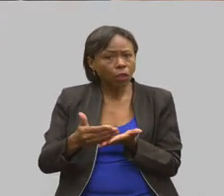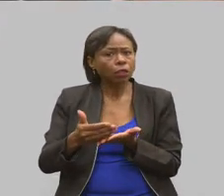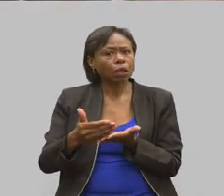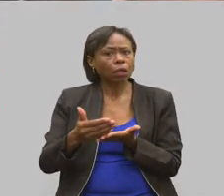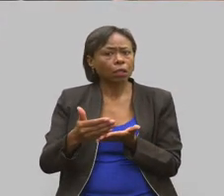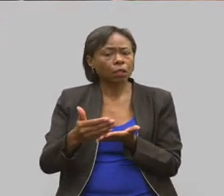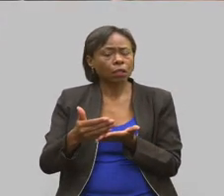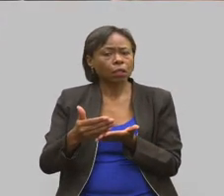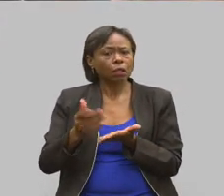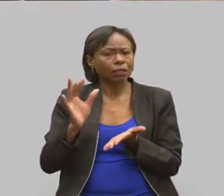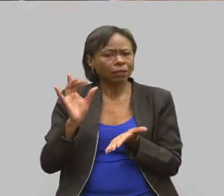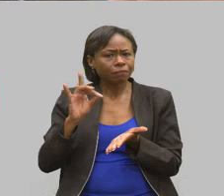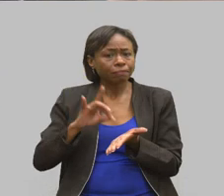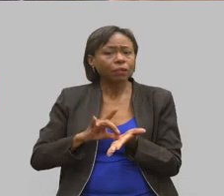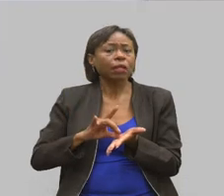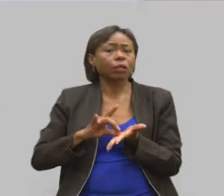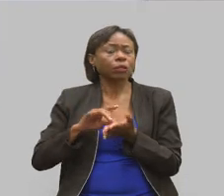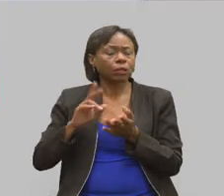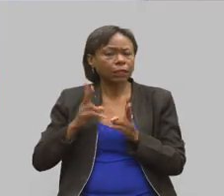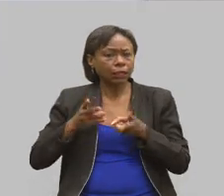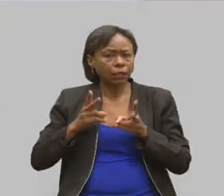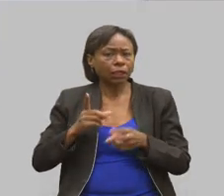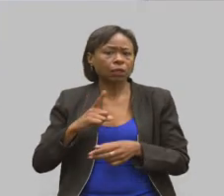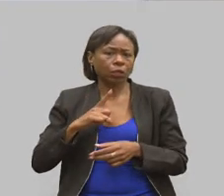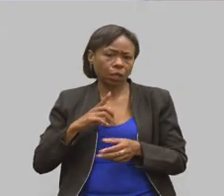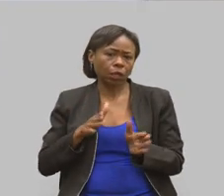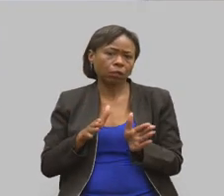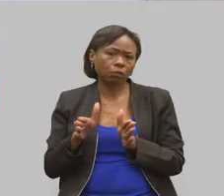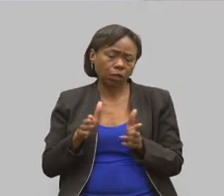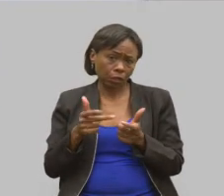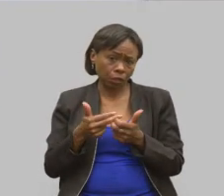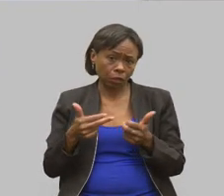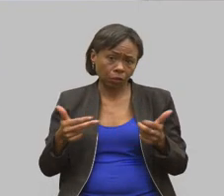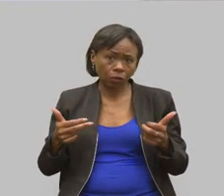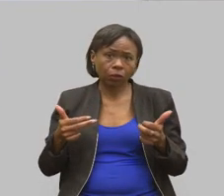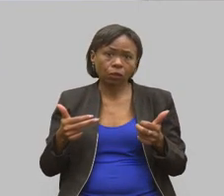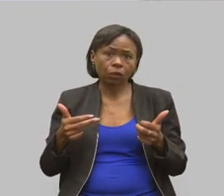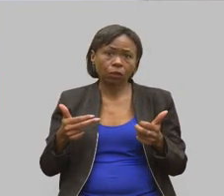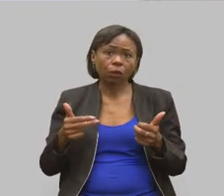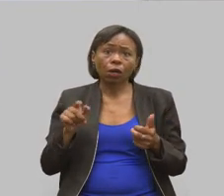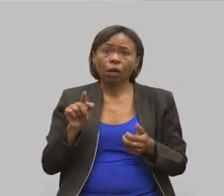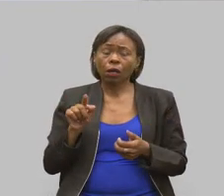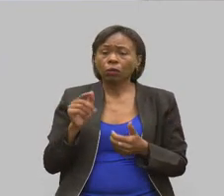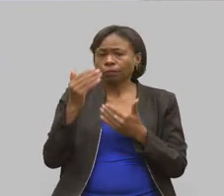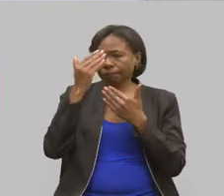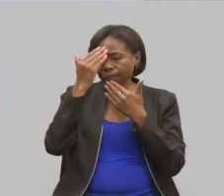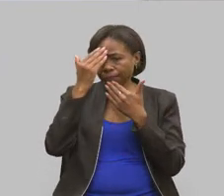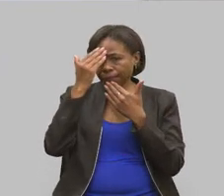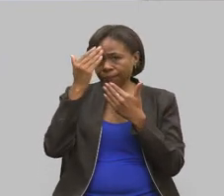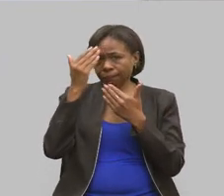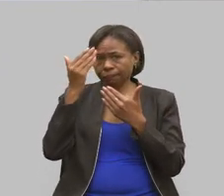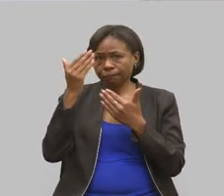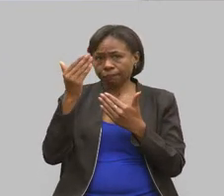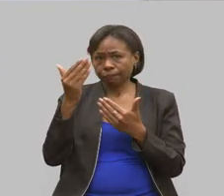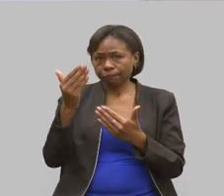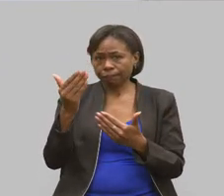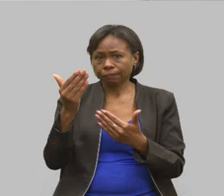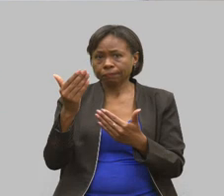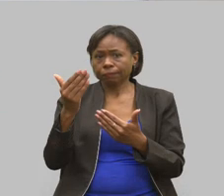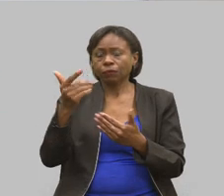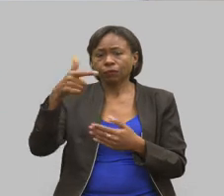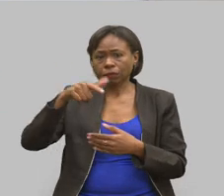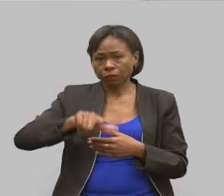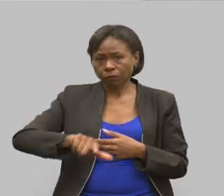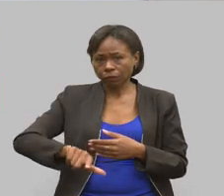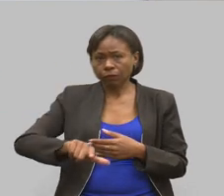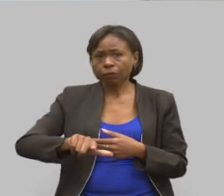de forma normalizada então agradeço principalmente minha fala não é técnica é para agradecer que a fisioterapia terapia ocupacional mais uma vez esteja